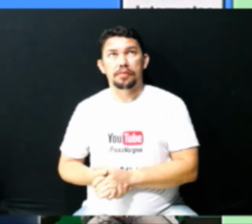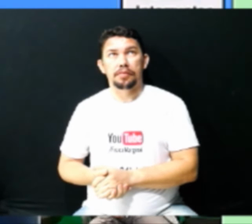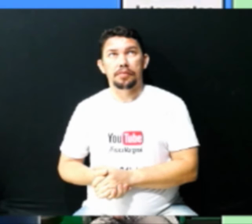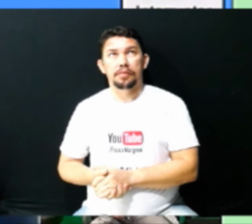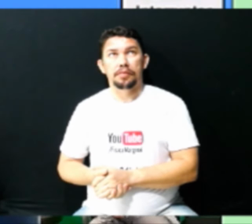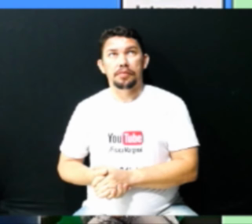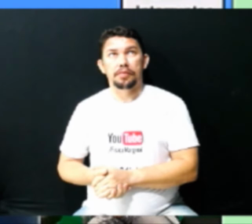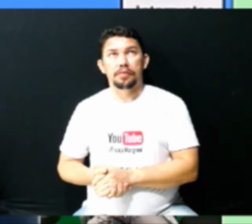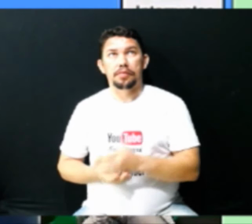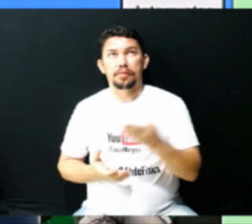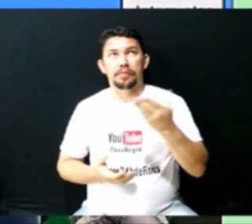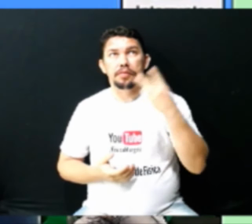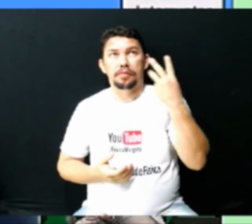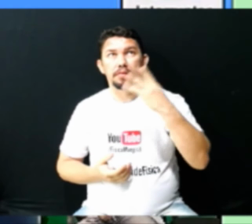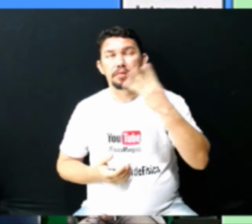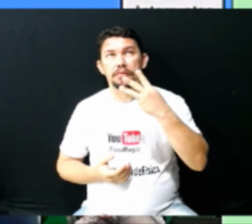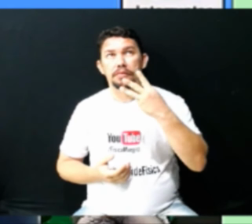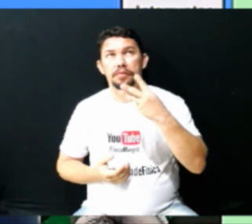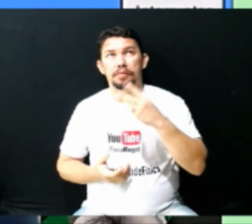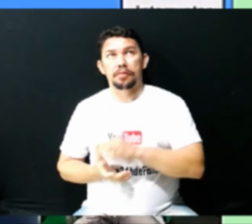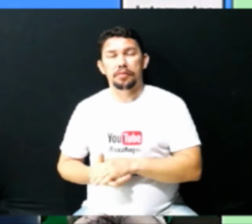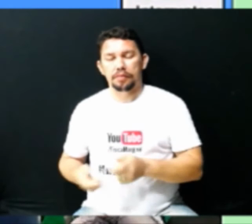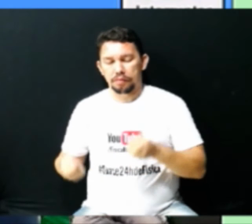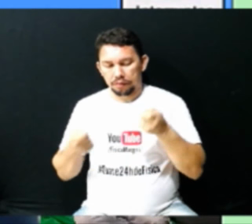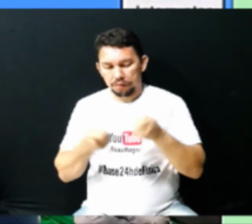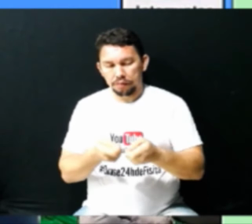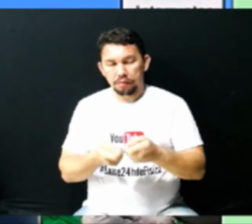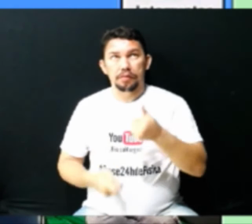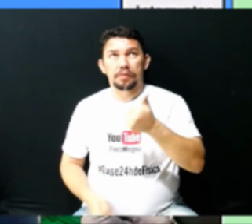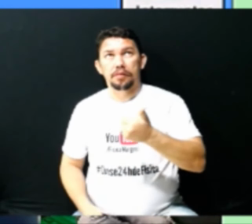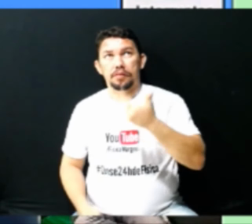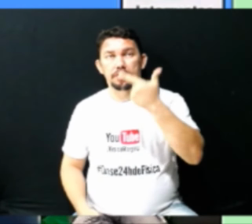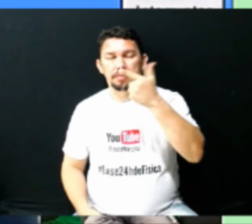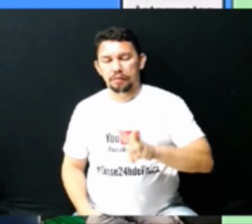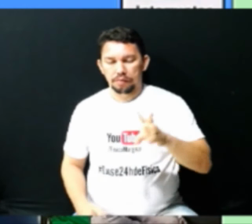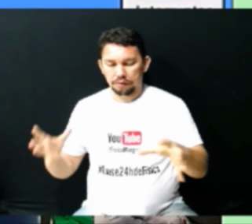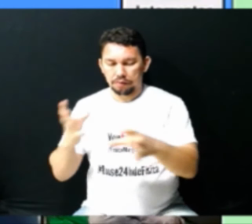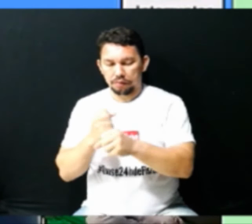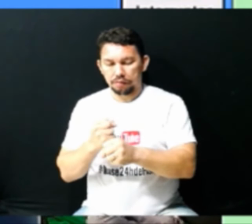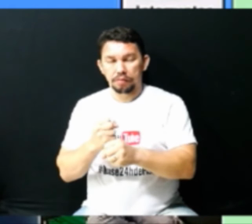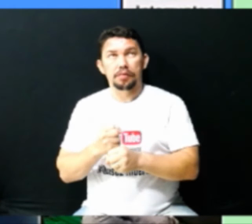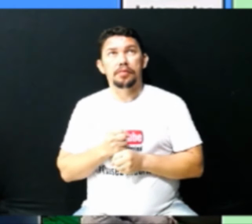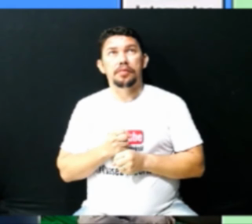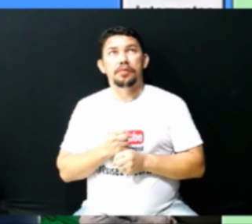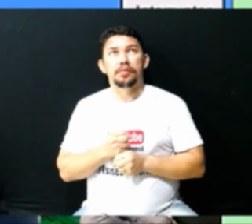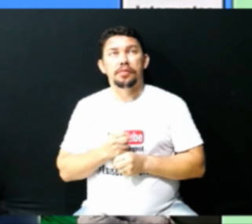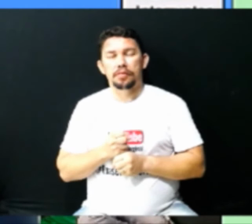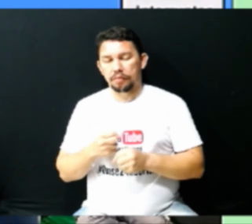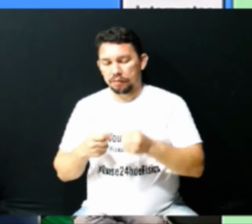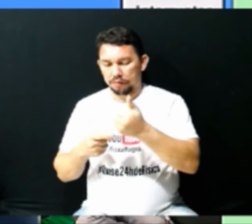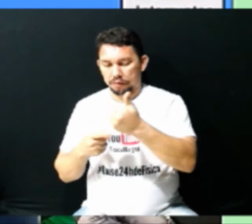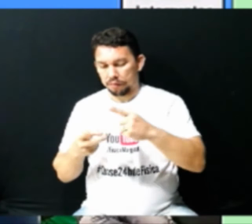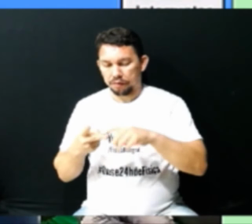terceiro. Agora aqui eu tenho 12 volts. Somando tudo, 12 volts mais 8